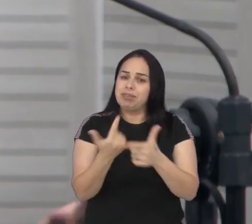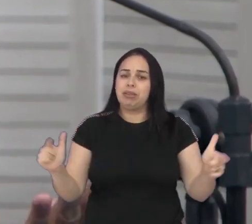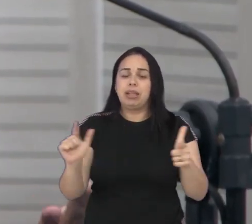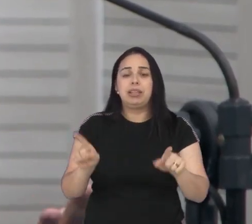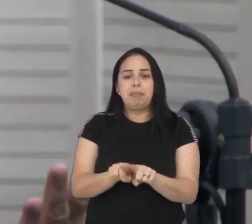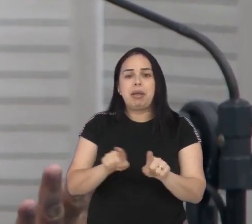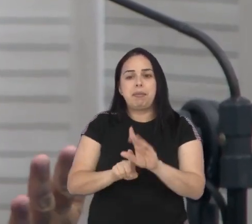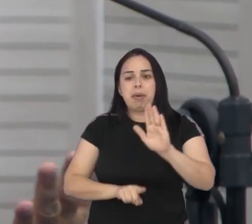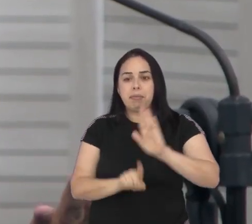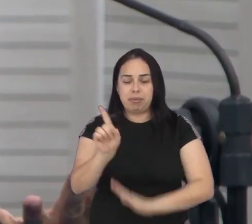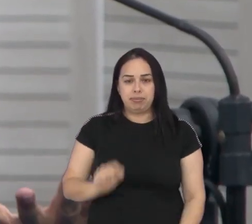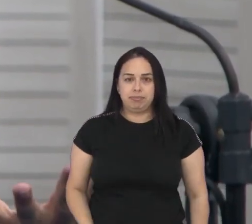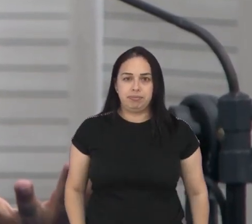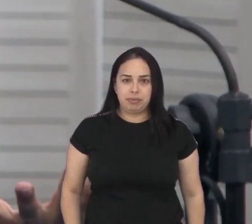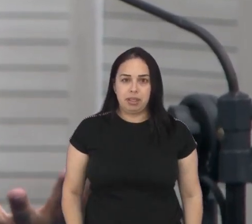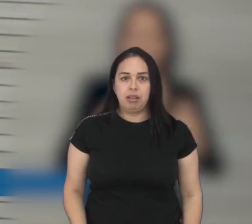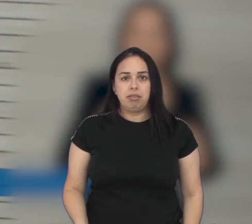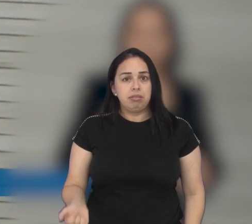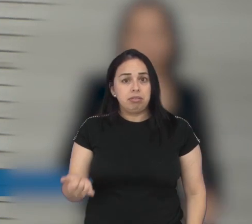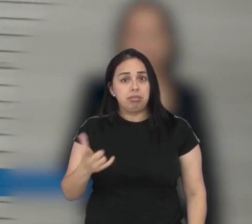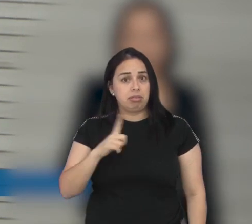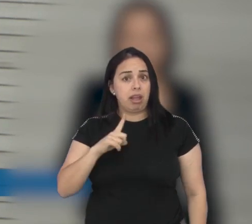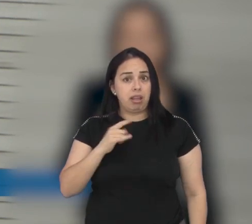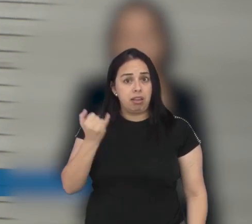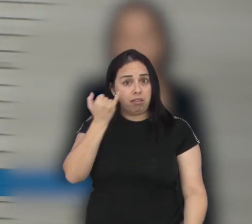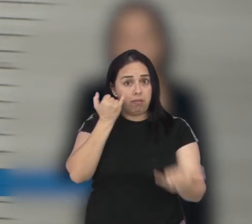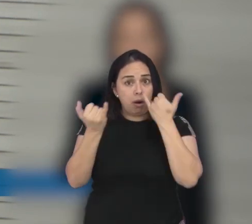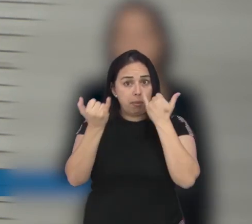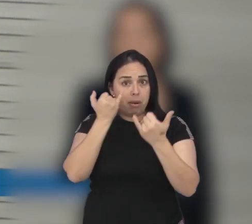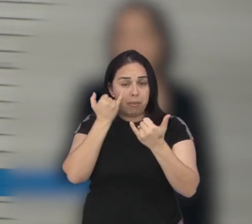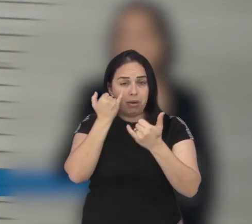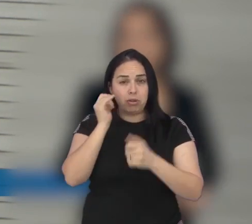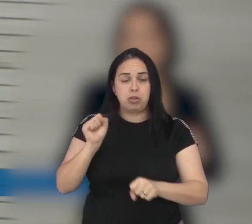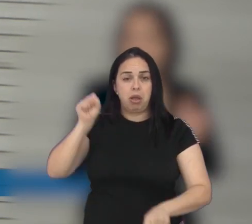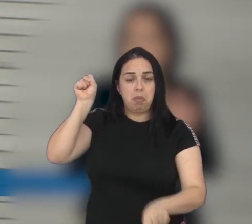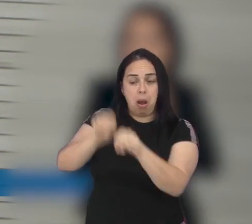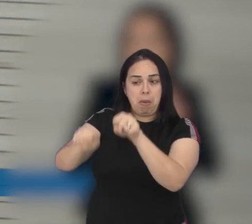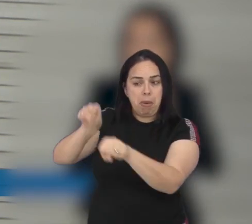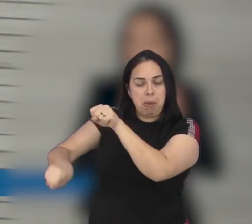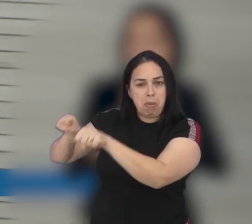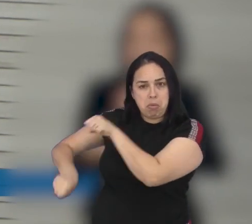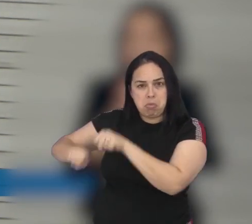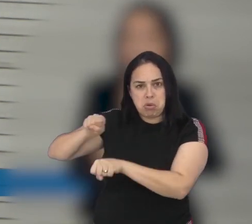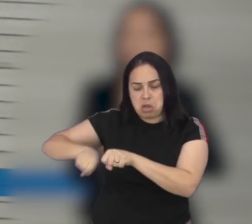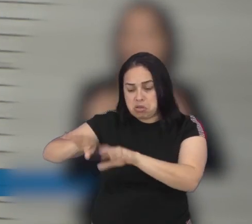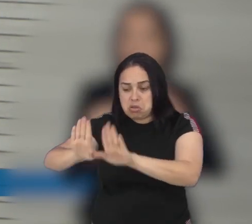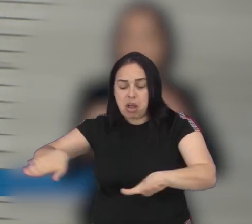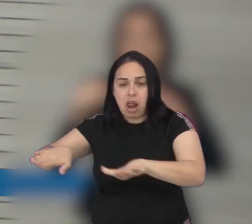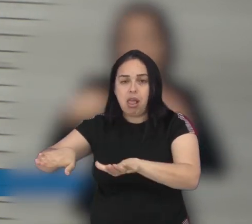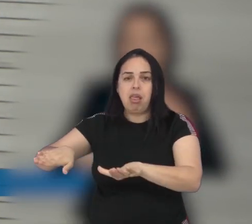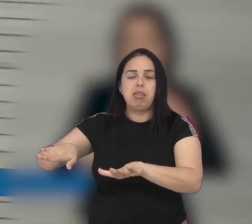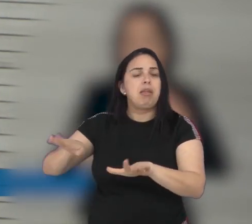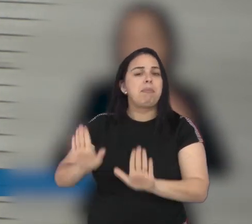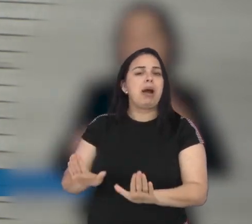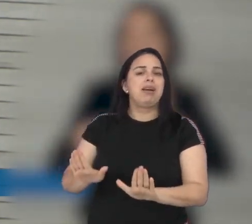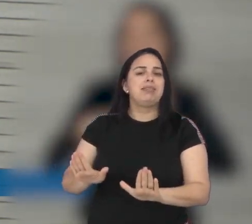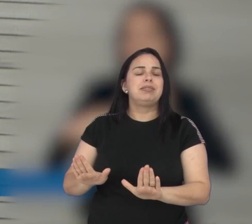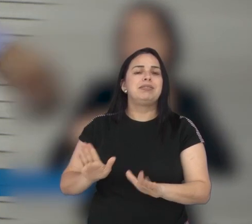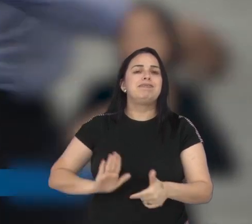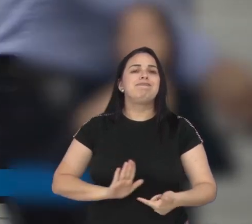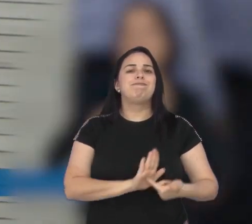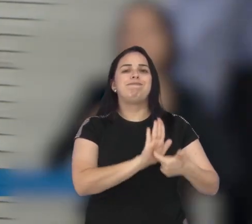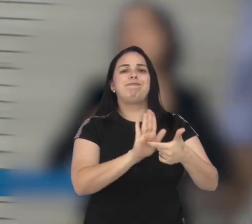dia a dia e direcionar perguntas. Nós temos dados aqui na cidade de exploração sexual infantil, porém